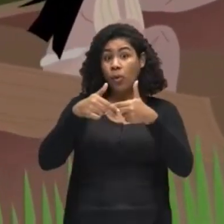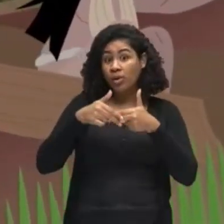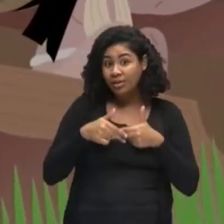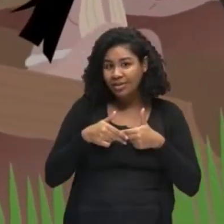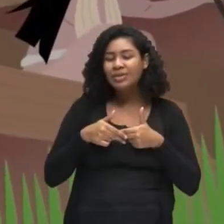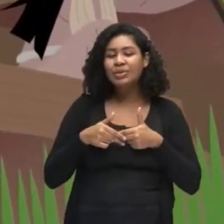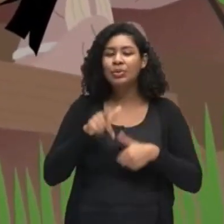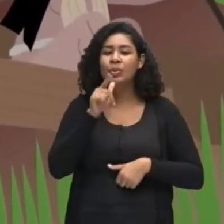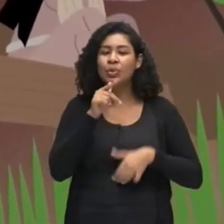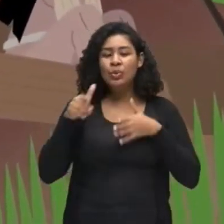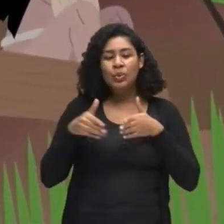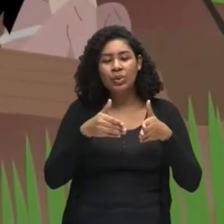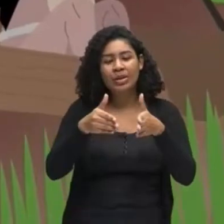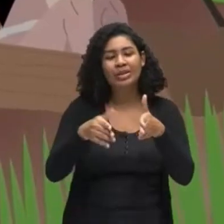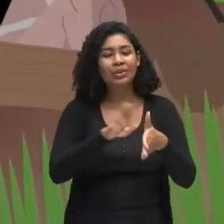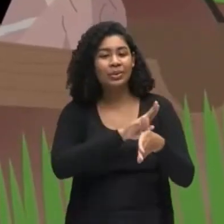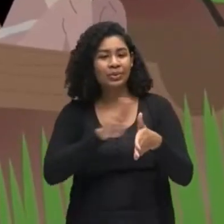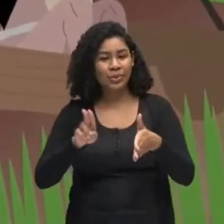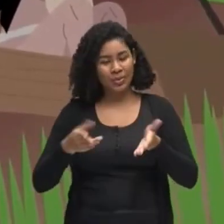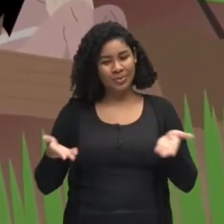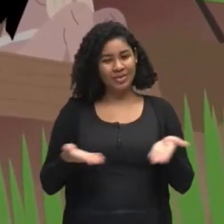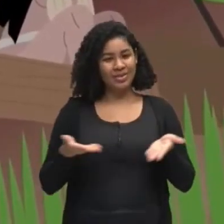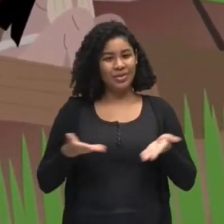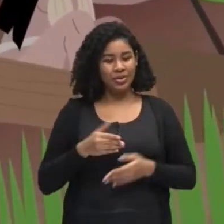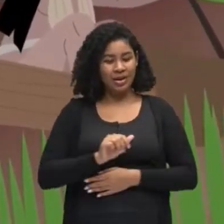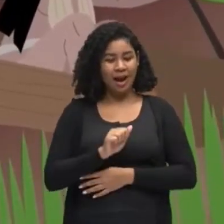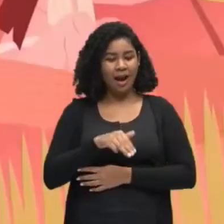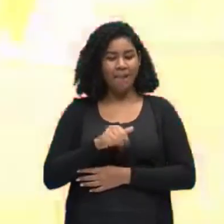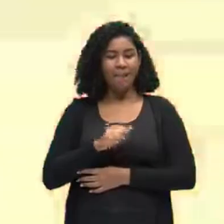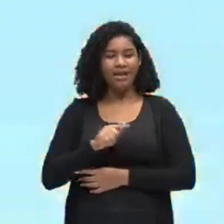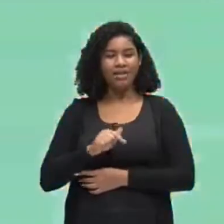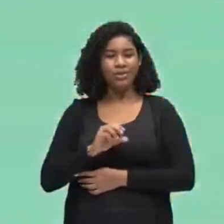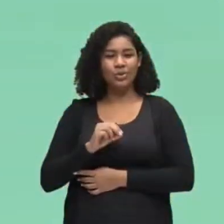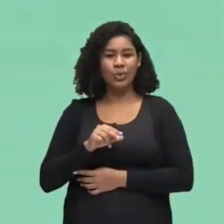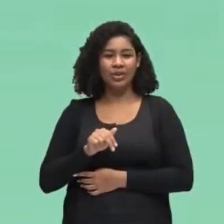o rio recebeu seu nome atual, Amazonas.